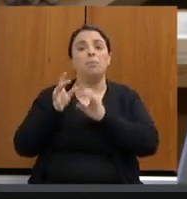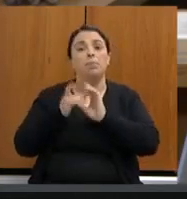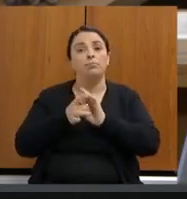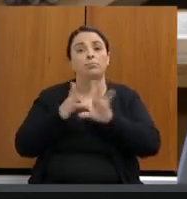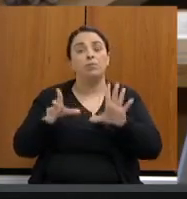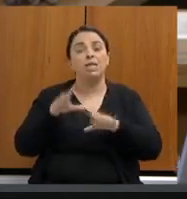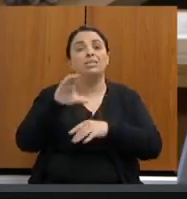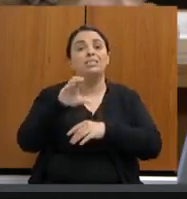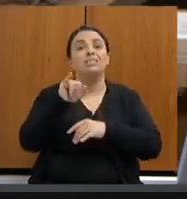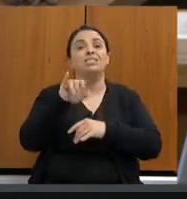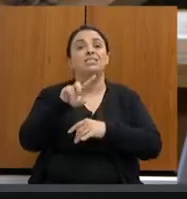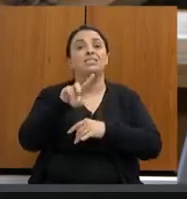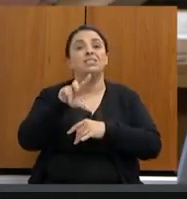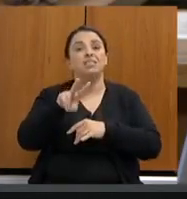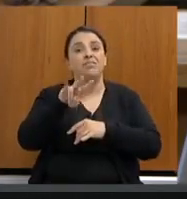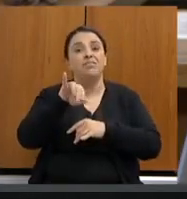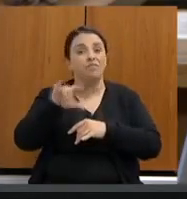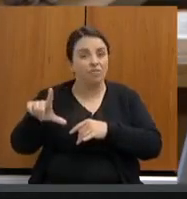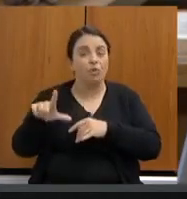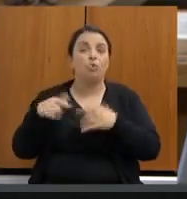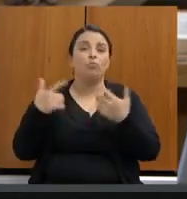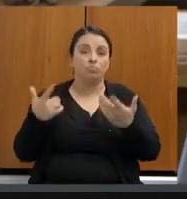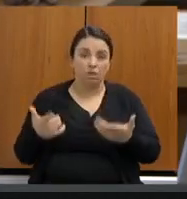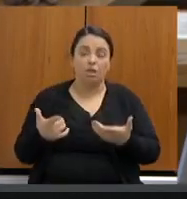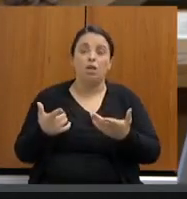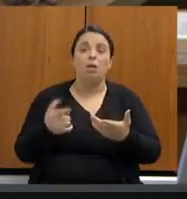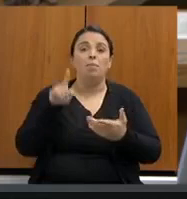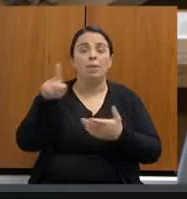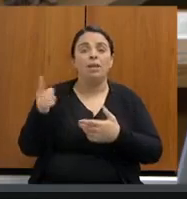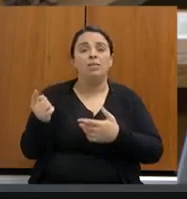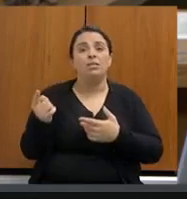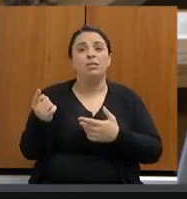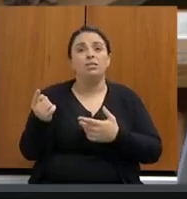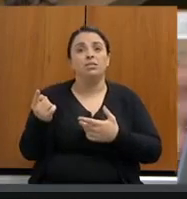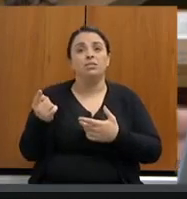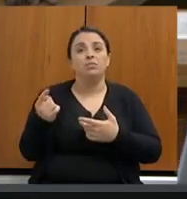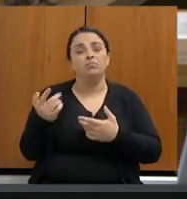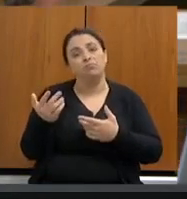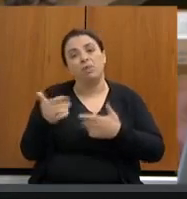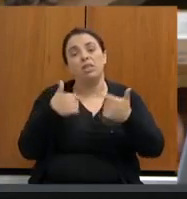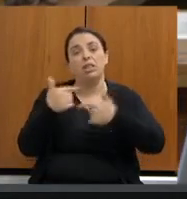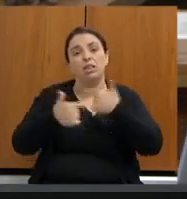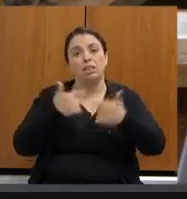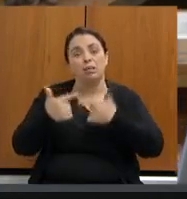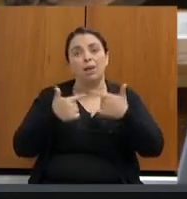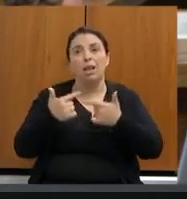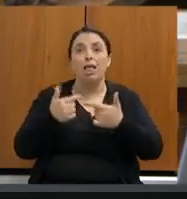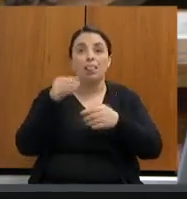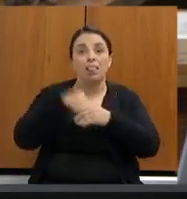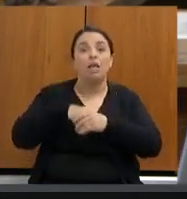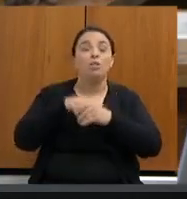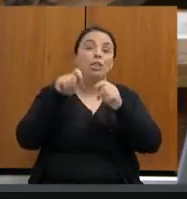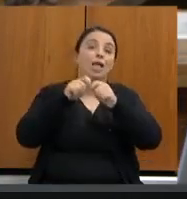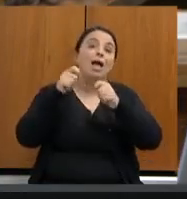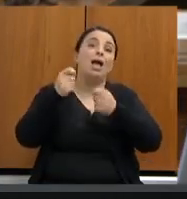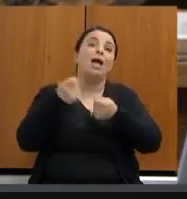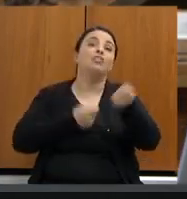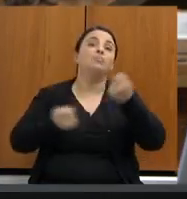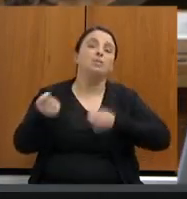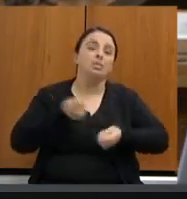seguir né para de forma que a gente coloca e as lugar dos policiais para que o policial esteja esse pessoal trabalha na administração e o policial